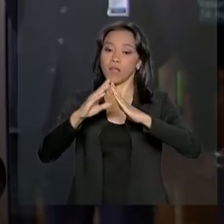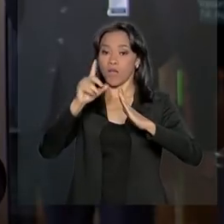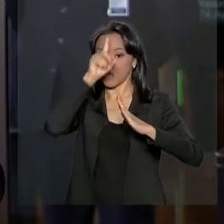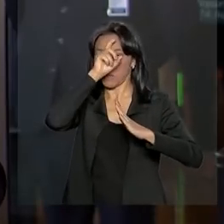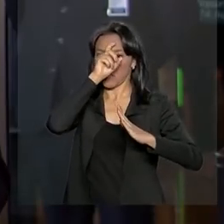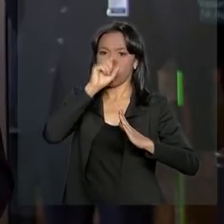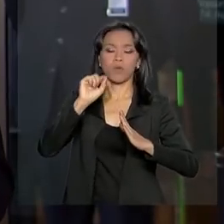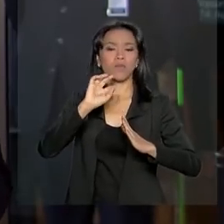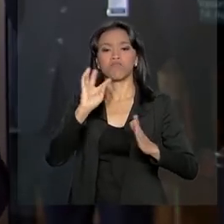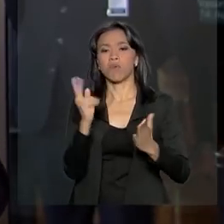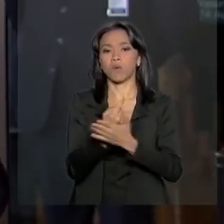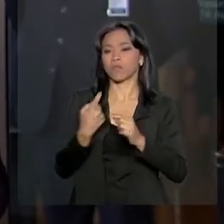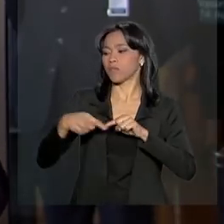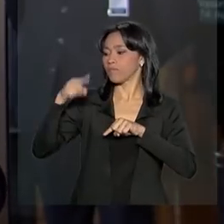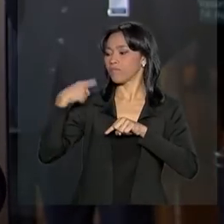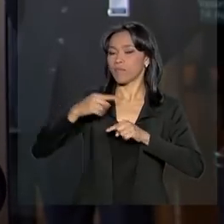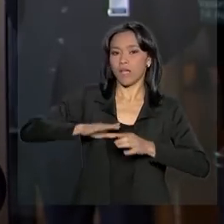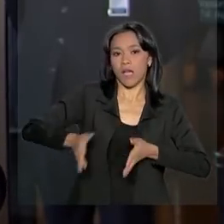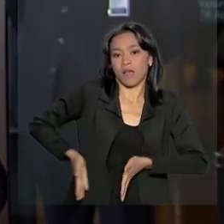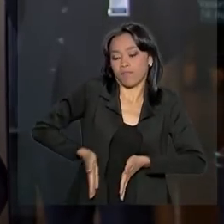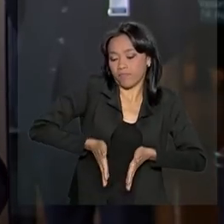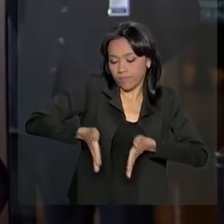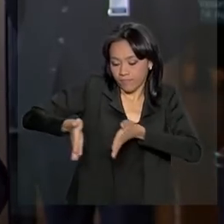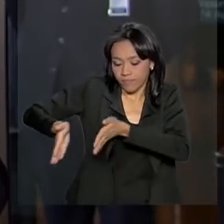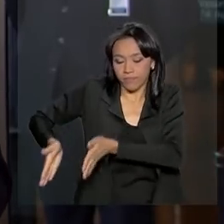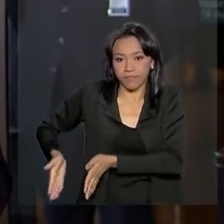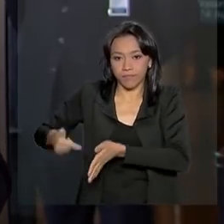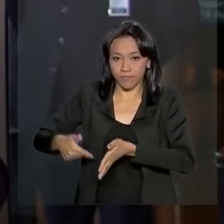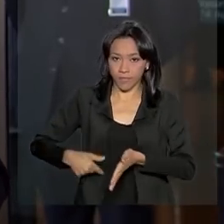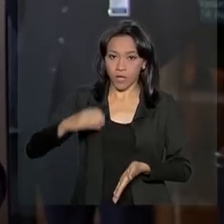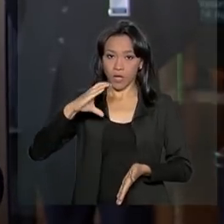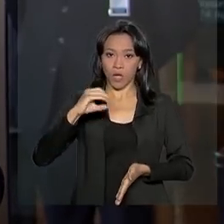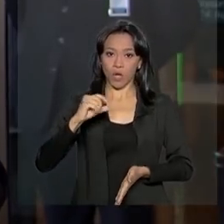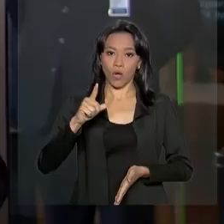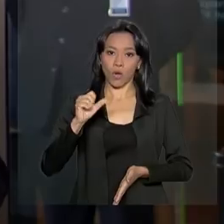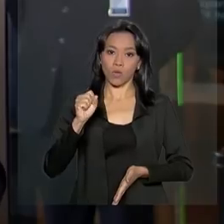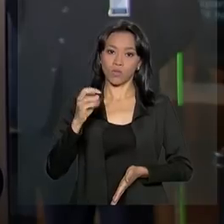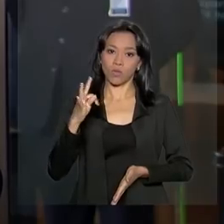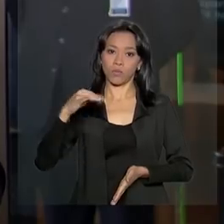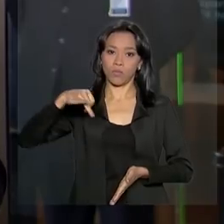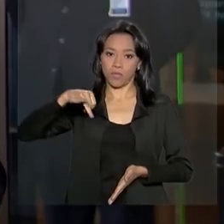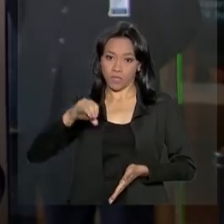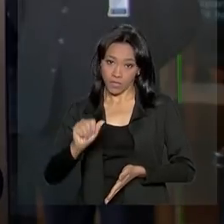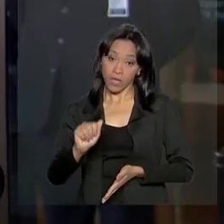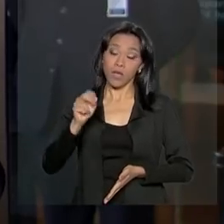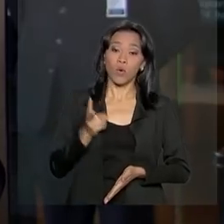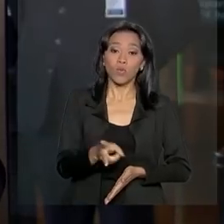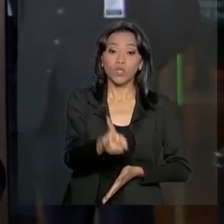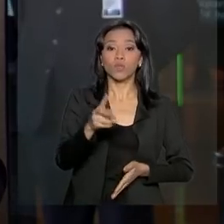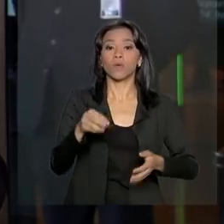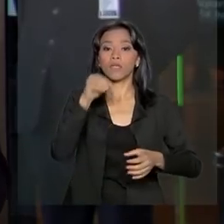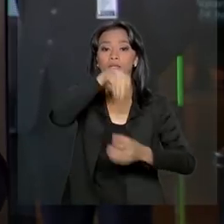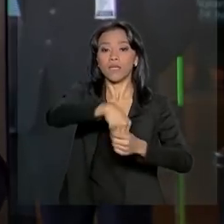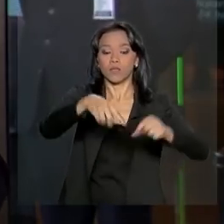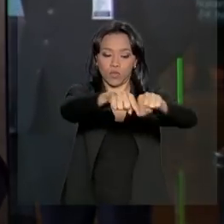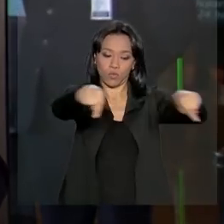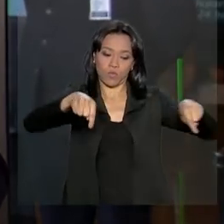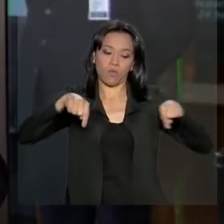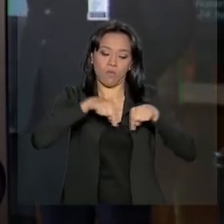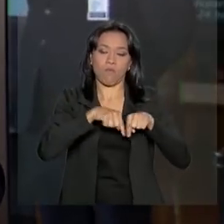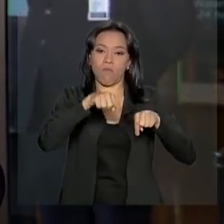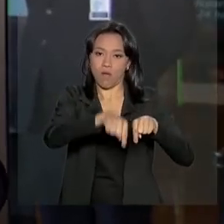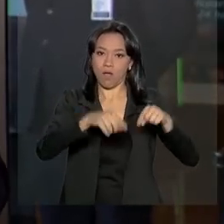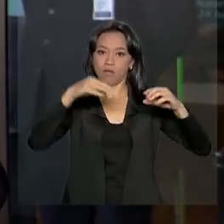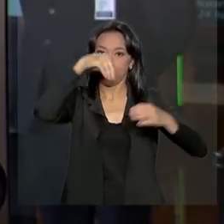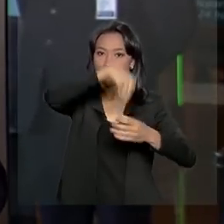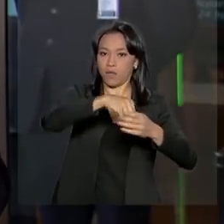de colostomia. O presidente permanece num quarto privativo na unidade de terapia intensiva aqui do hospital por uma questão